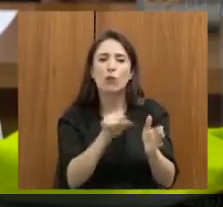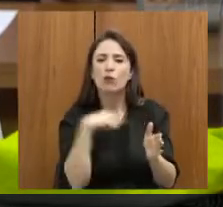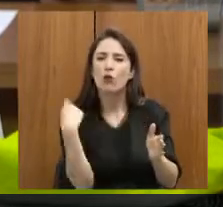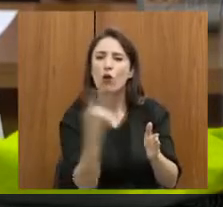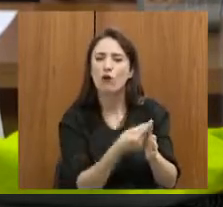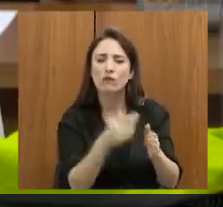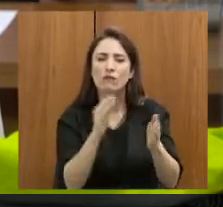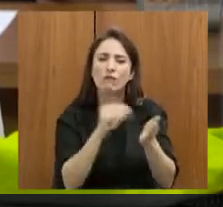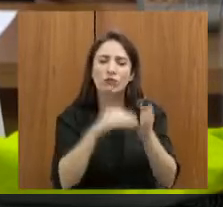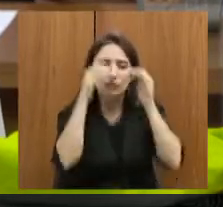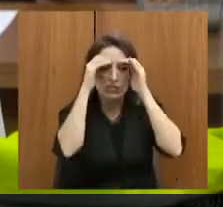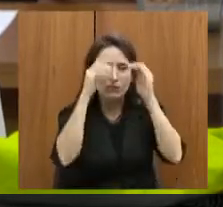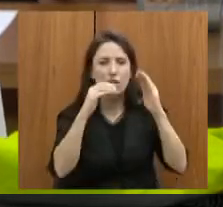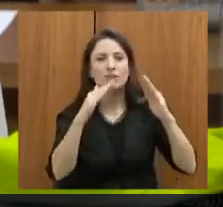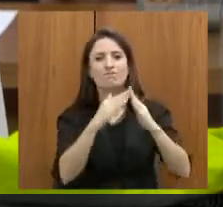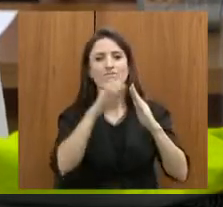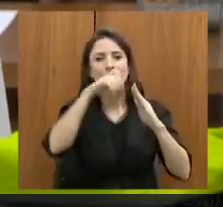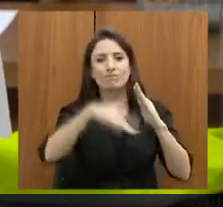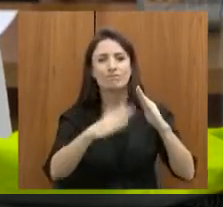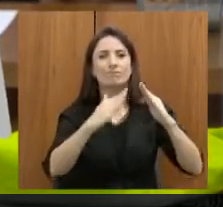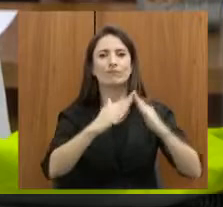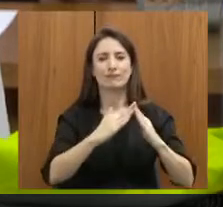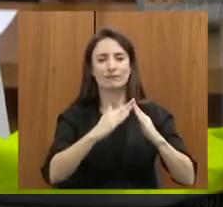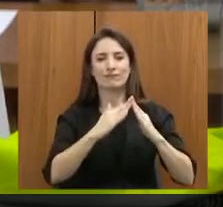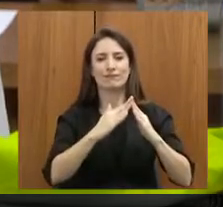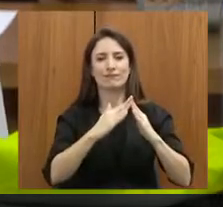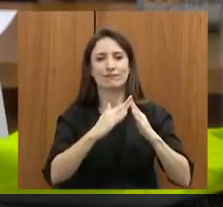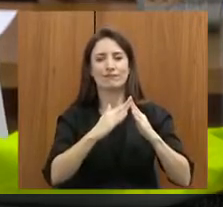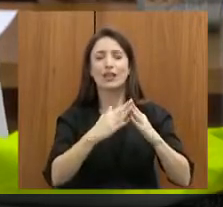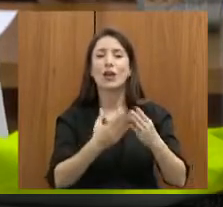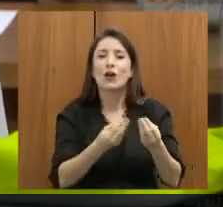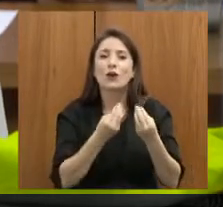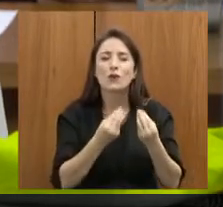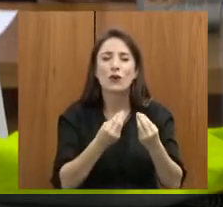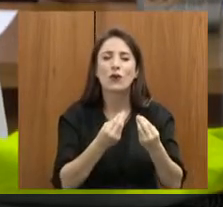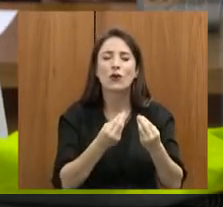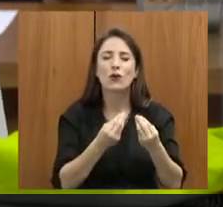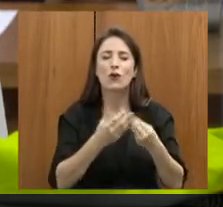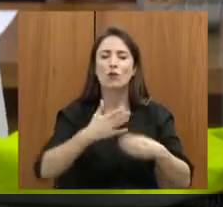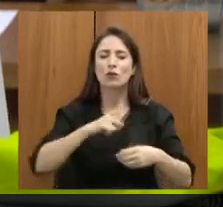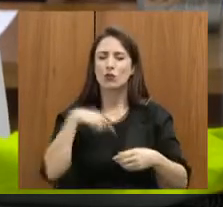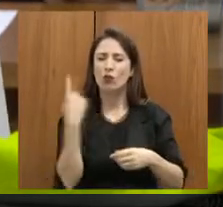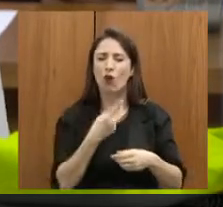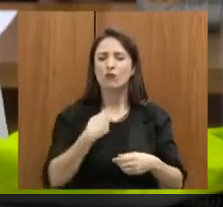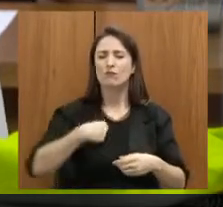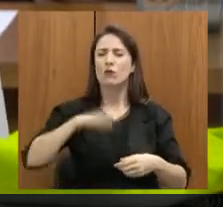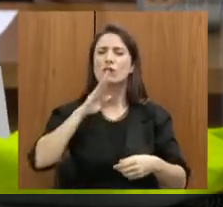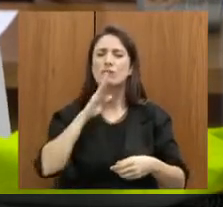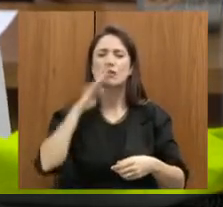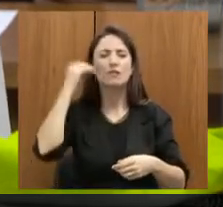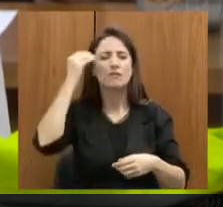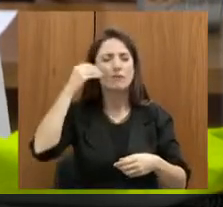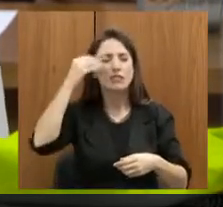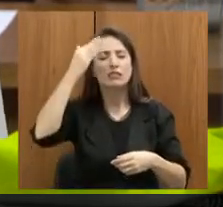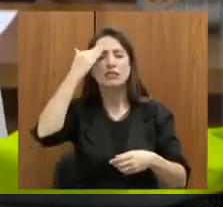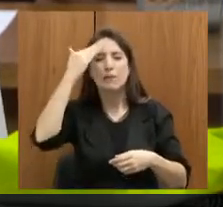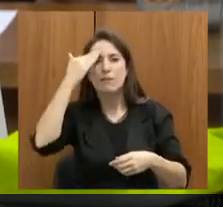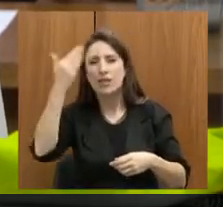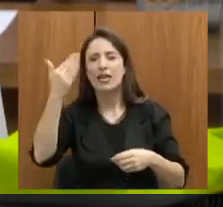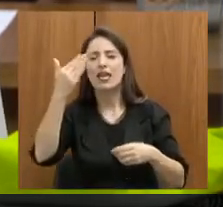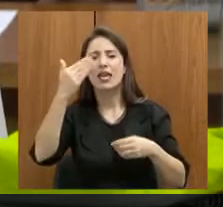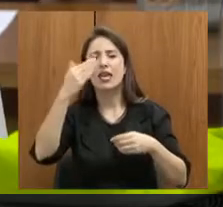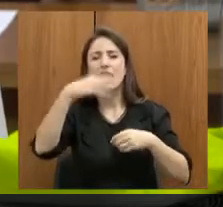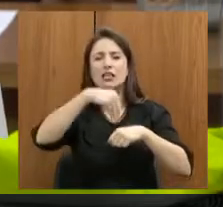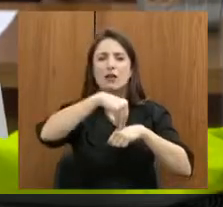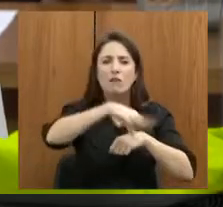e como a gente vai conseguir passar saberes sobre folhas e direitos as